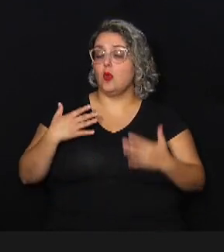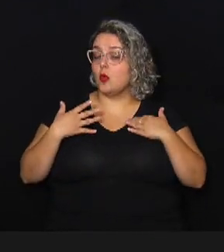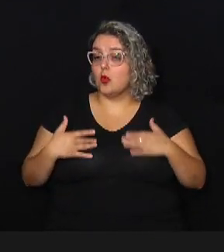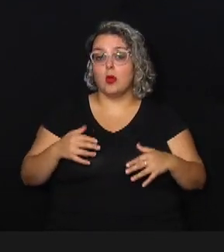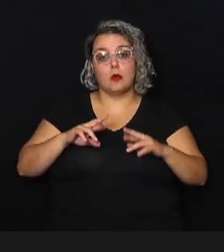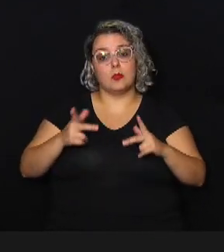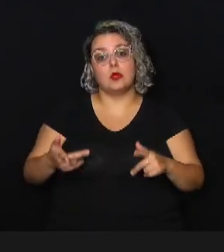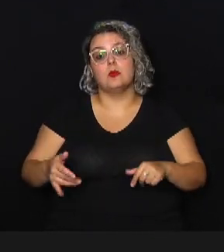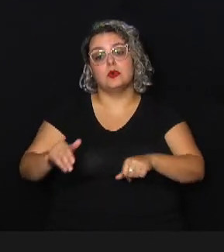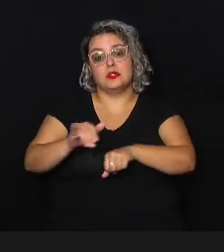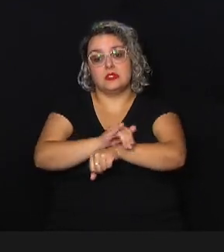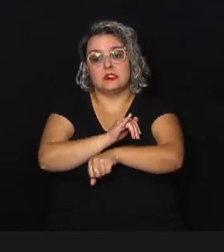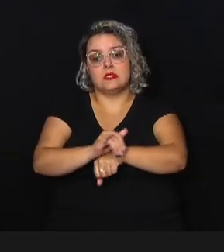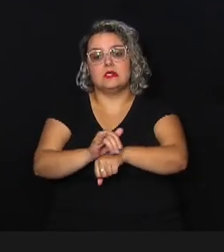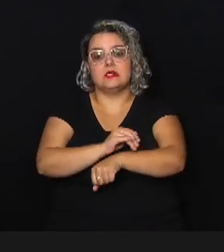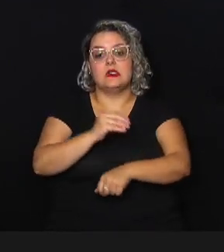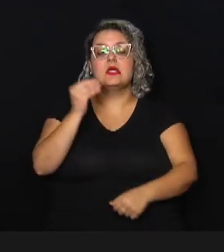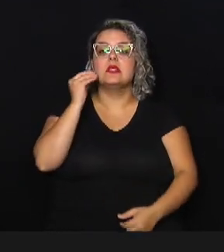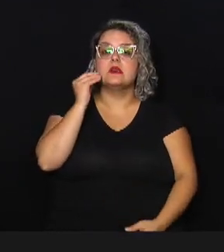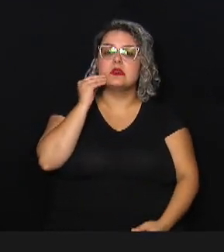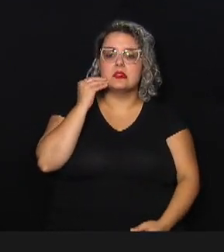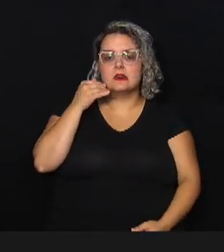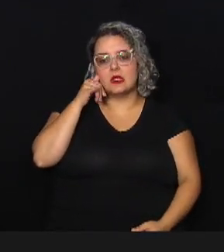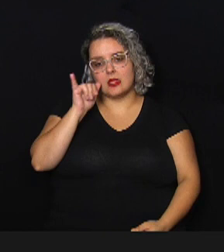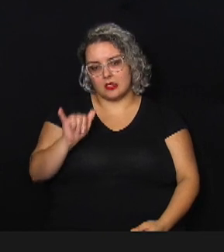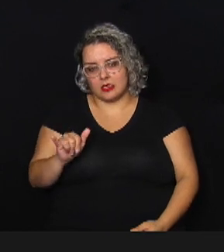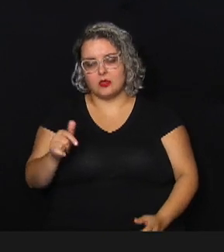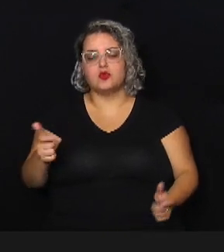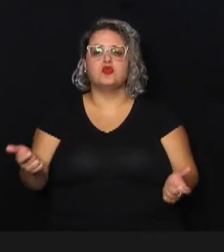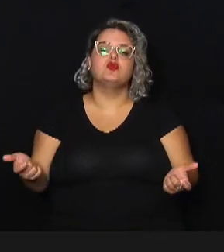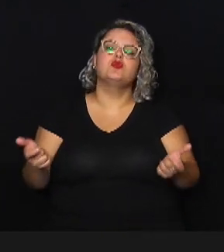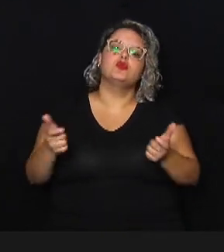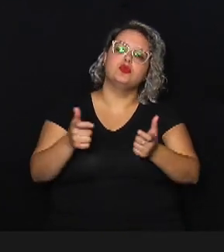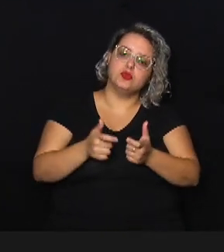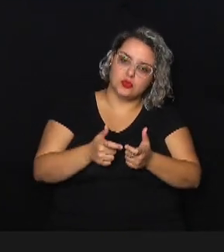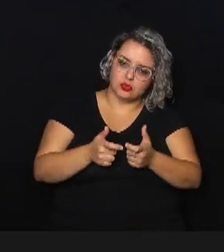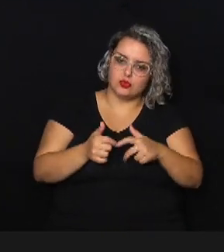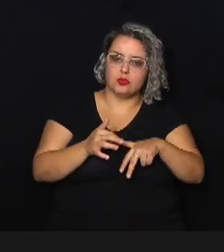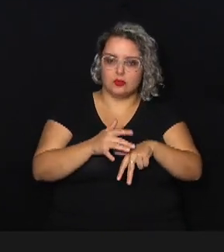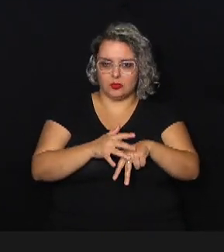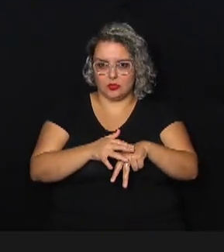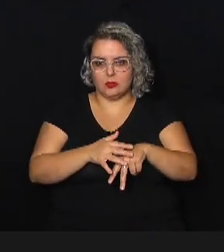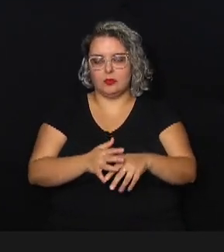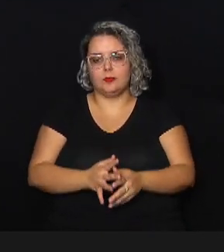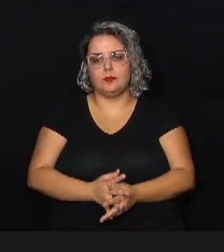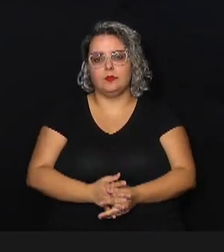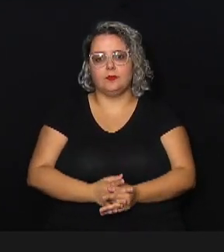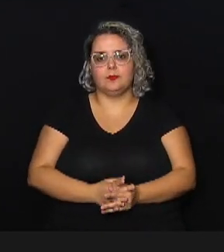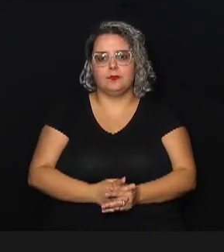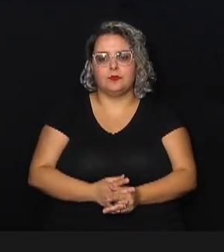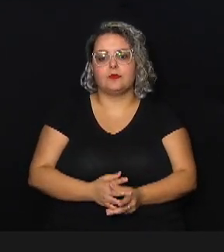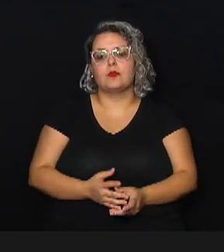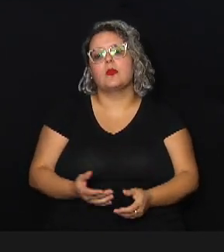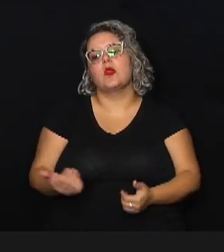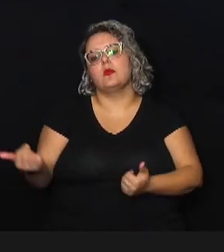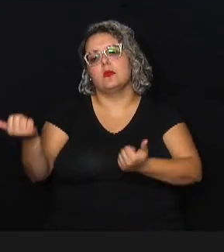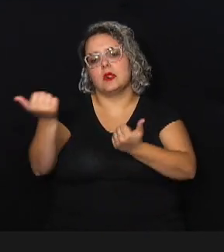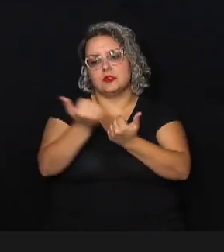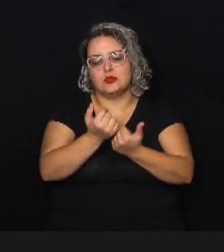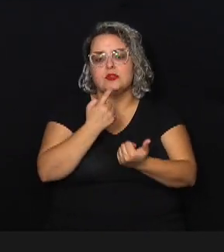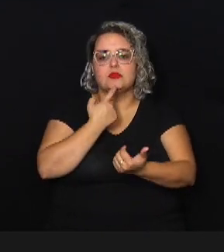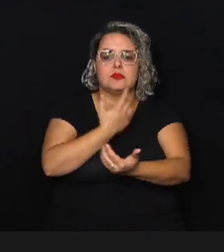de tratamento para tentar evitar isso e diminuir isso no paciente. Tá? Mas o transplante de medula é